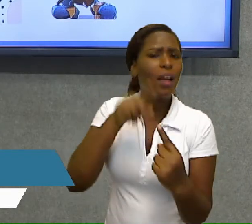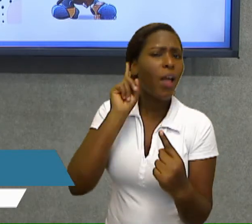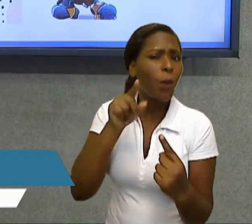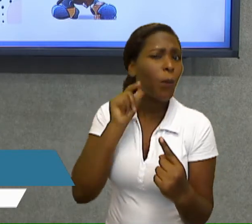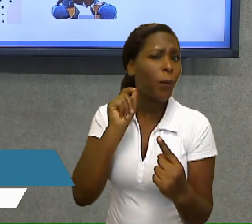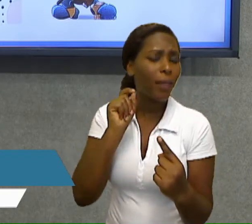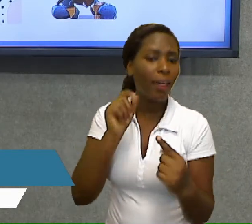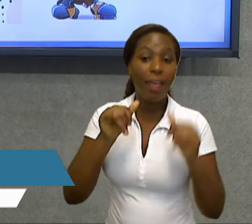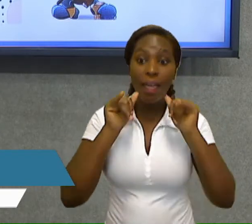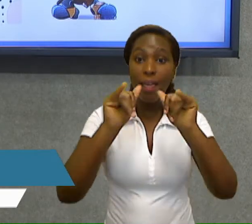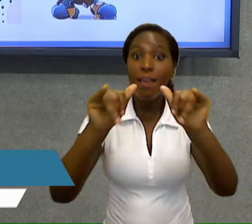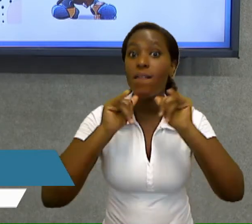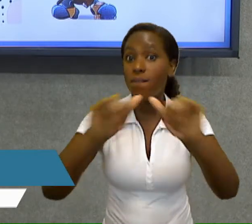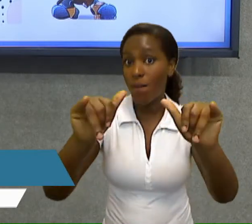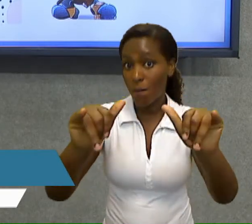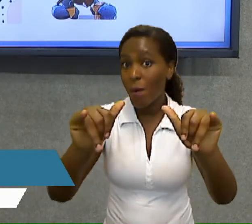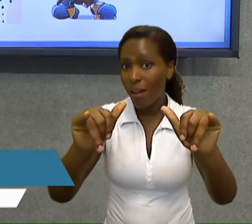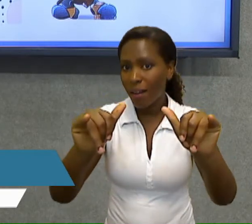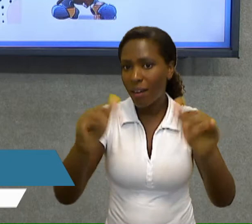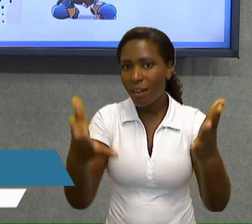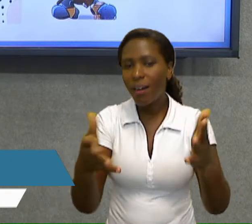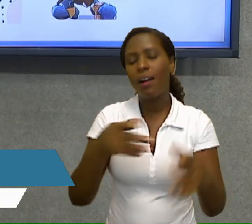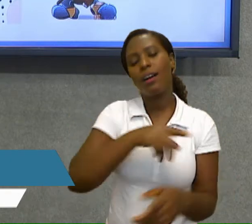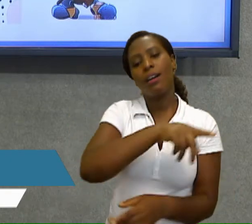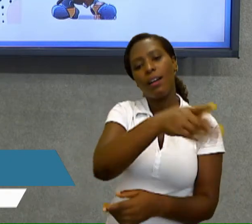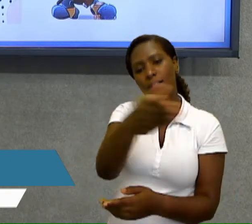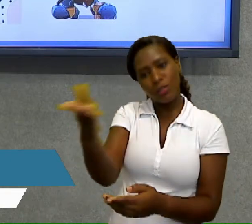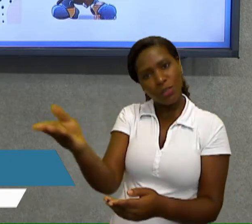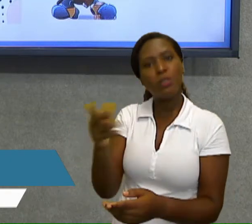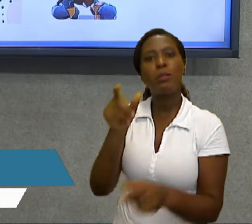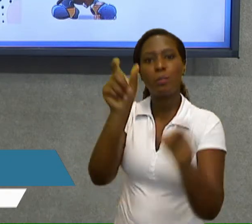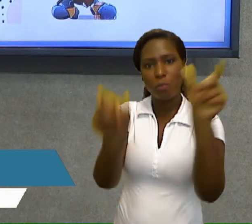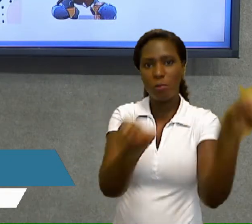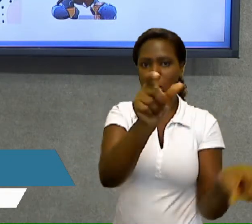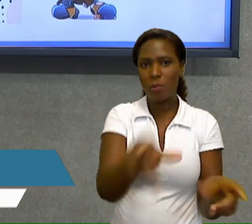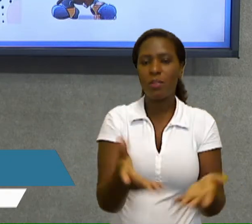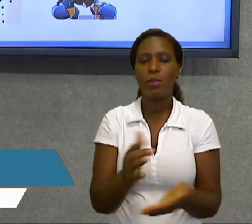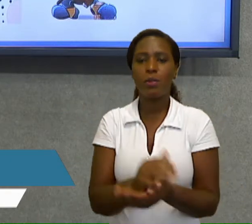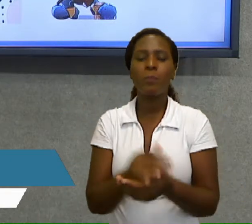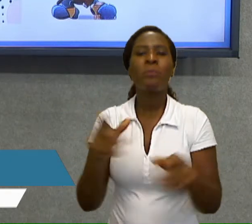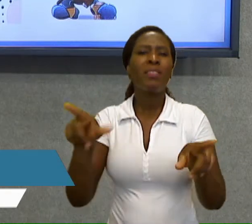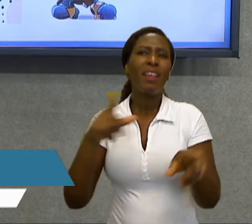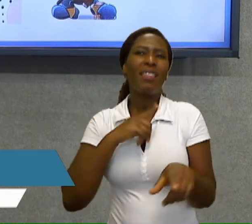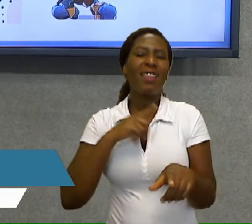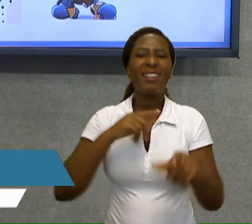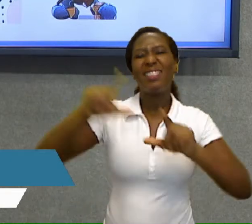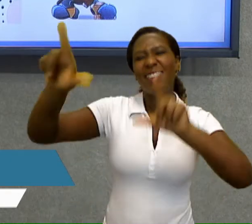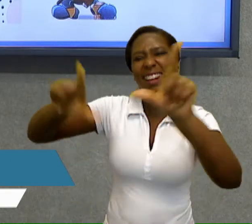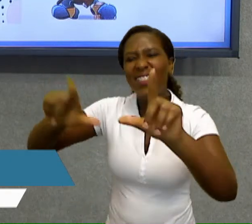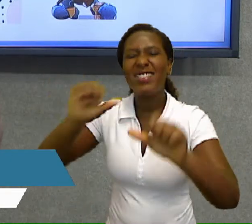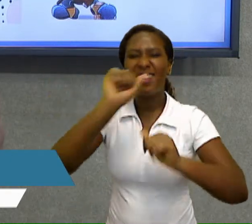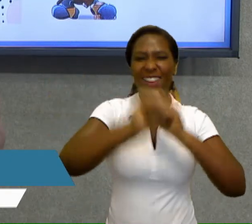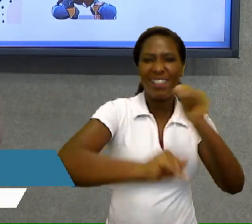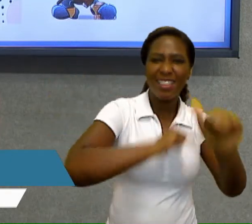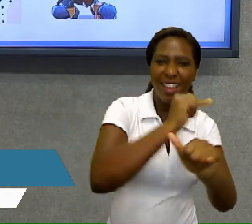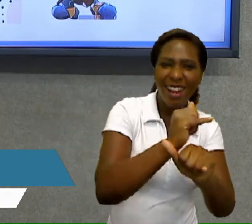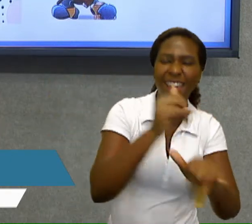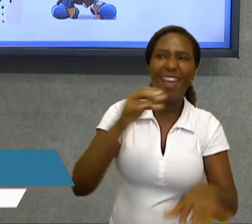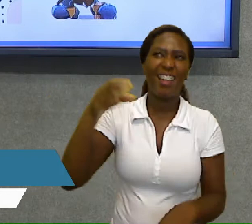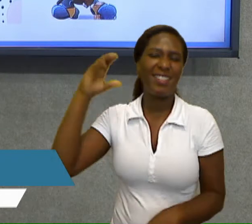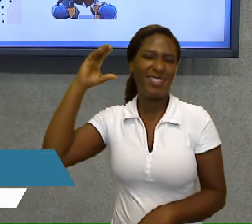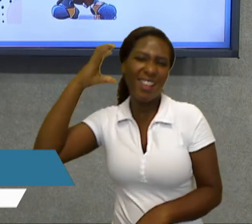aos meios de comunicação, jornais, revista, televisão, internet, rádio,